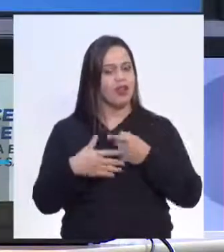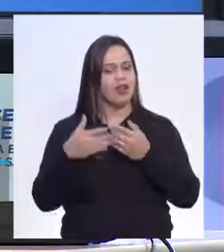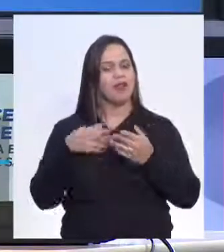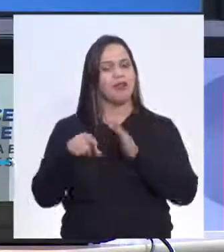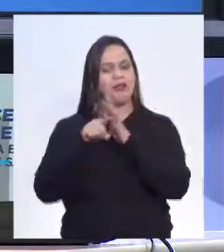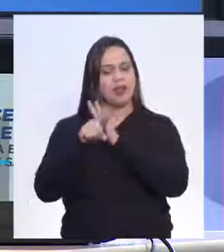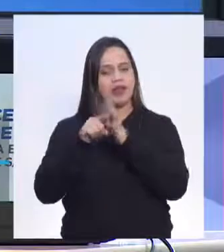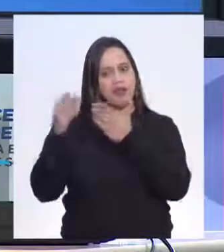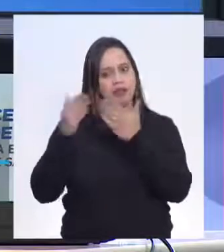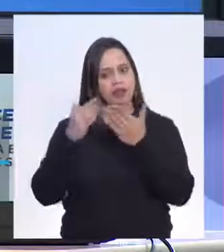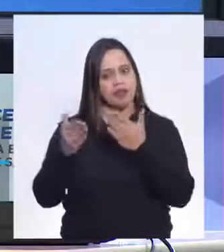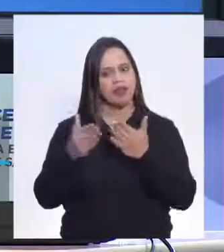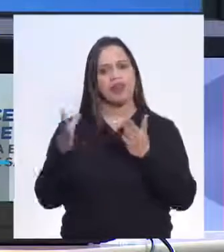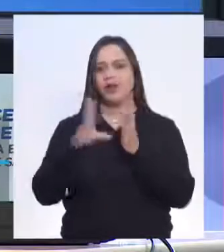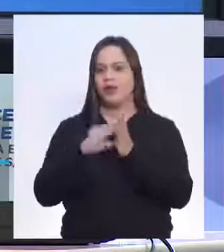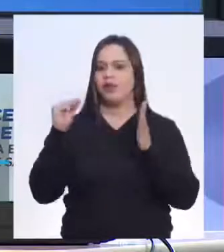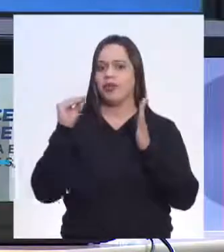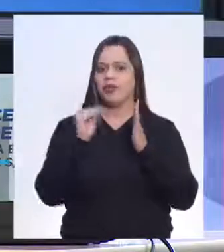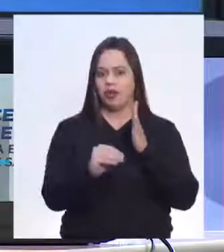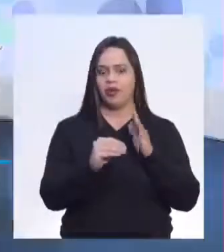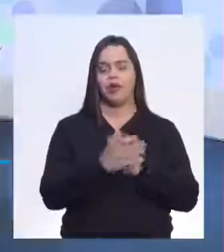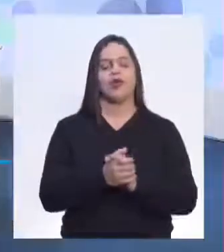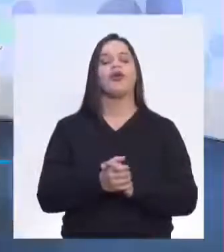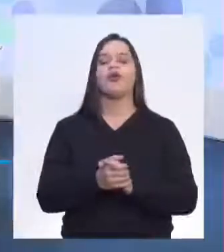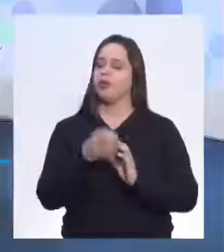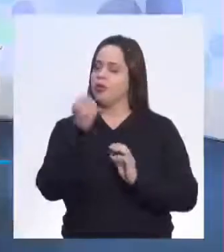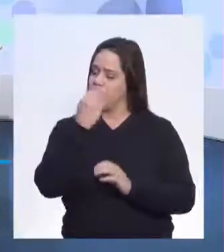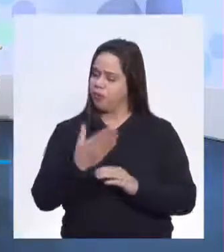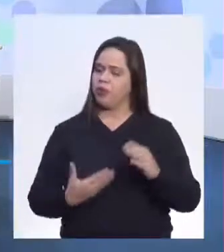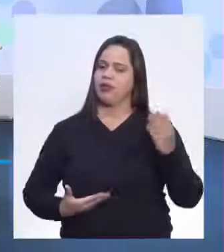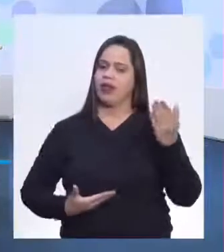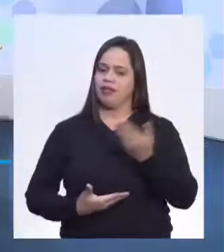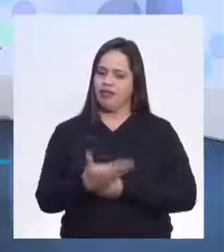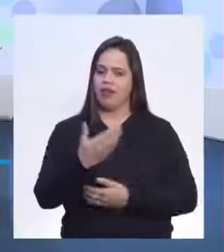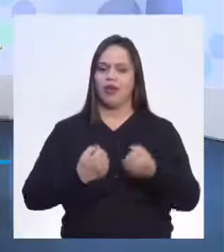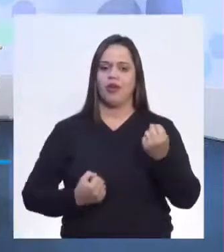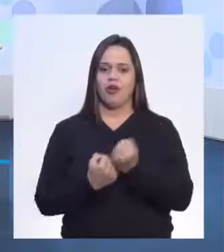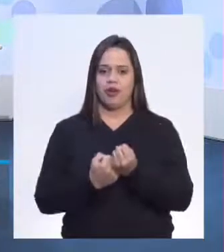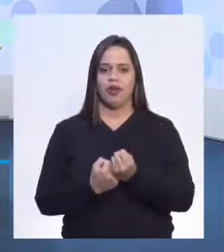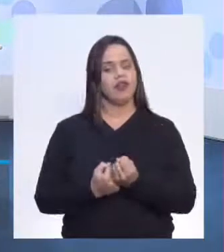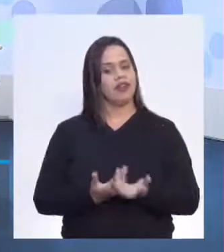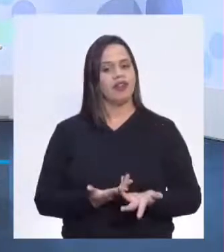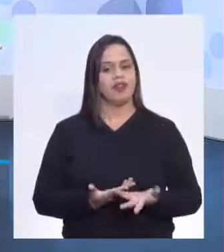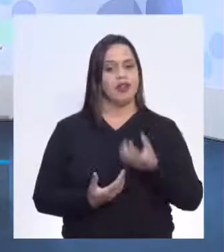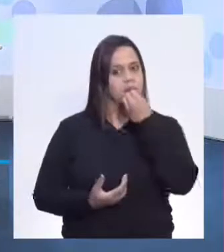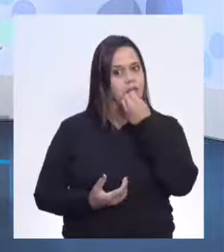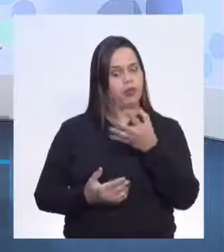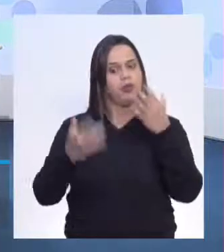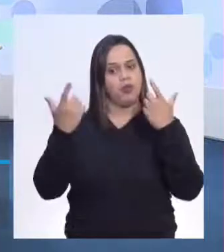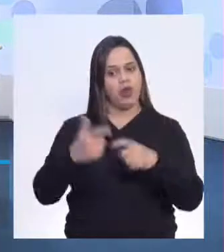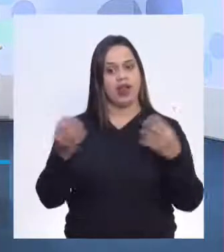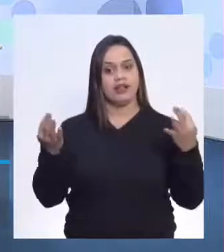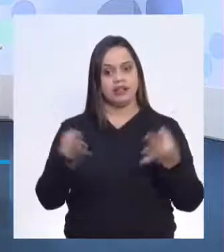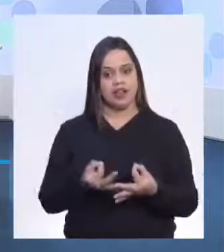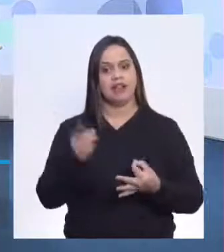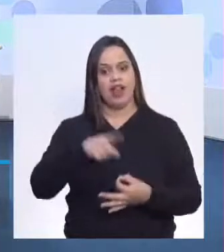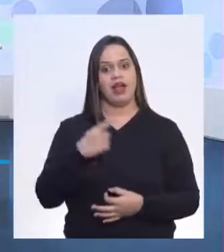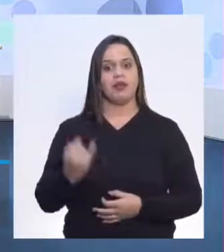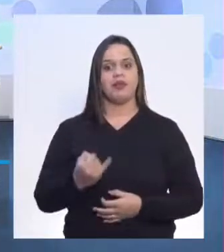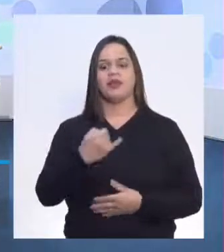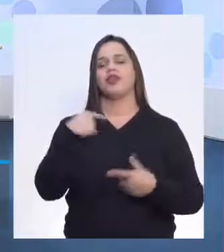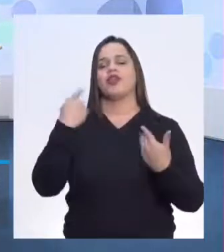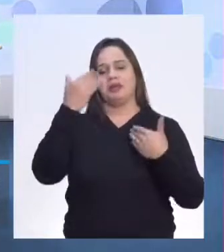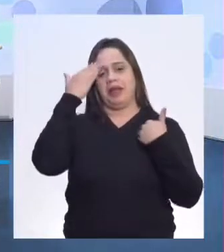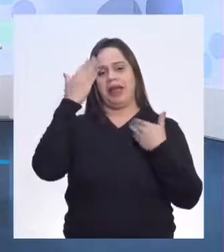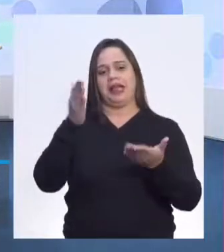pra gente. Não tem nenhum problema isso, não. Colaborou muito. E deve ter, retirou de uma fonte correta. Muito isso bem. Também a gente